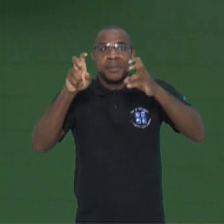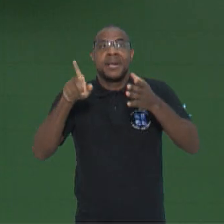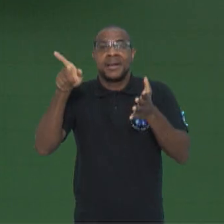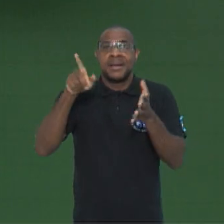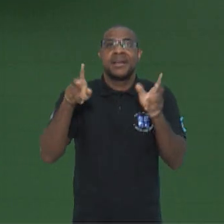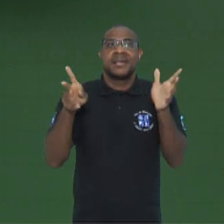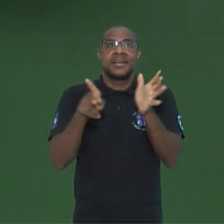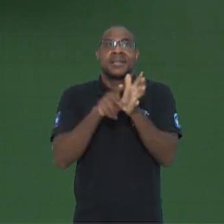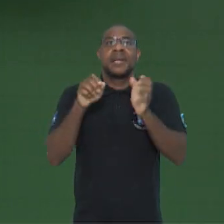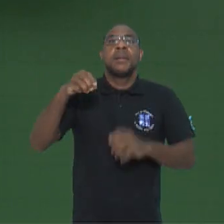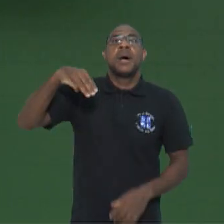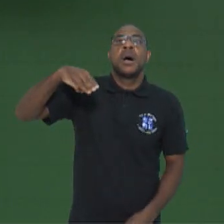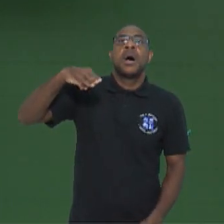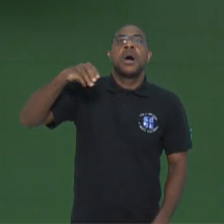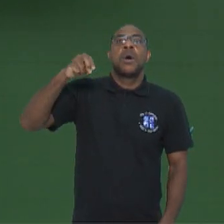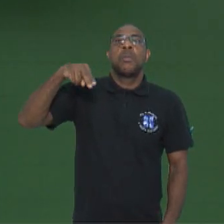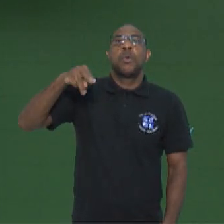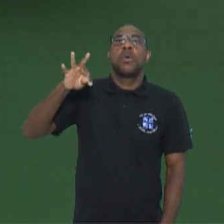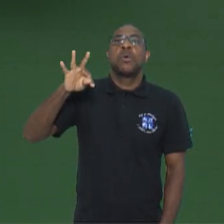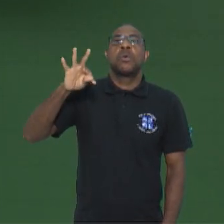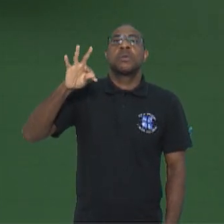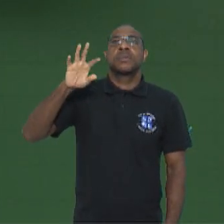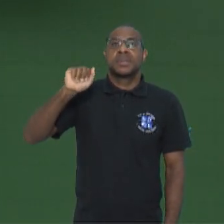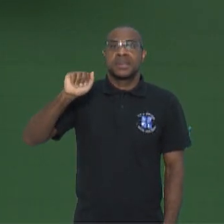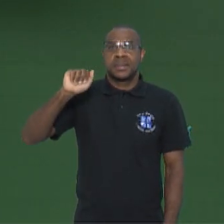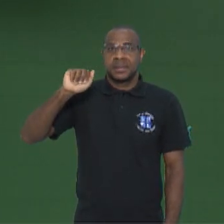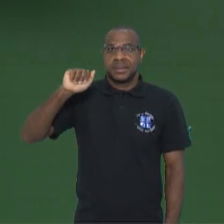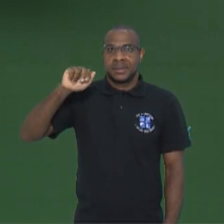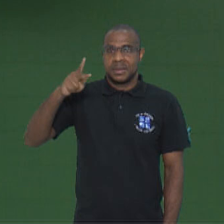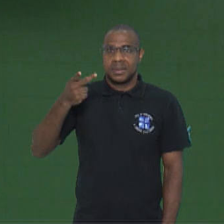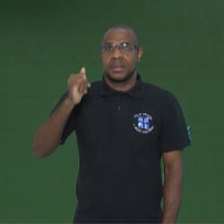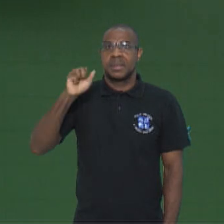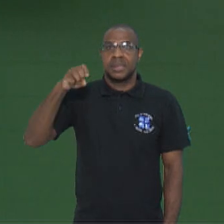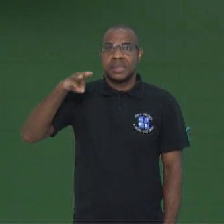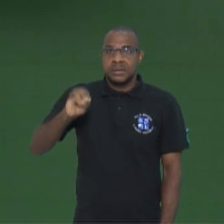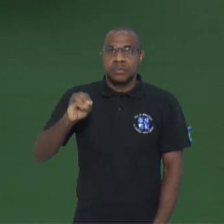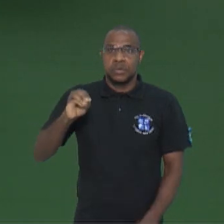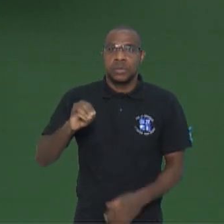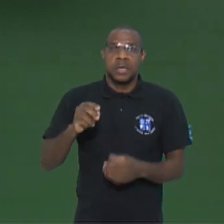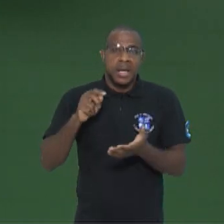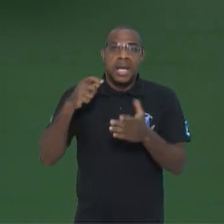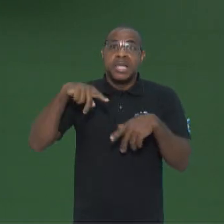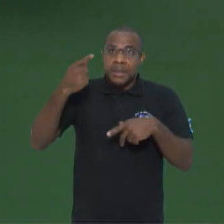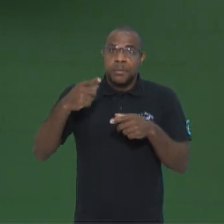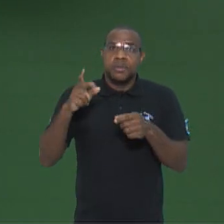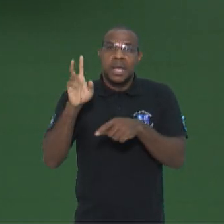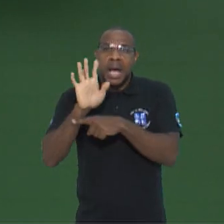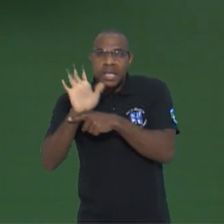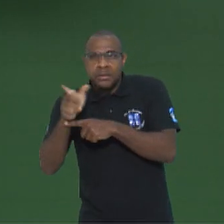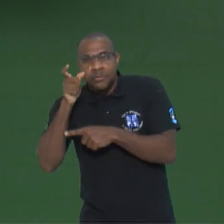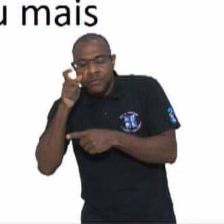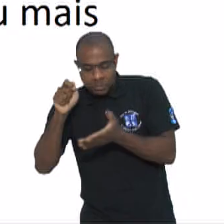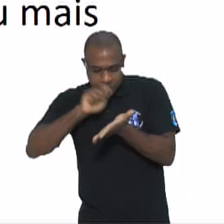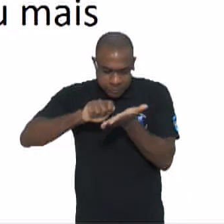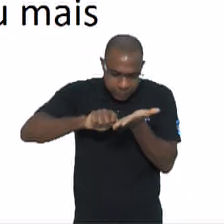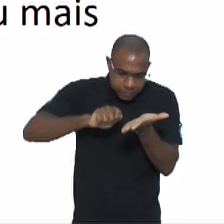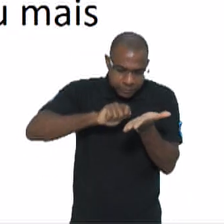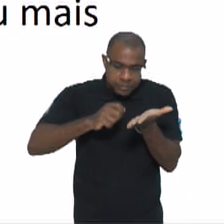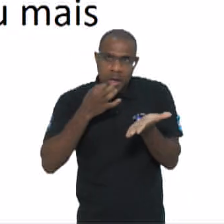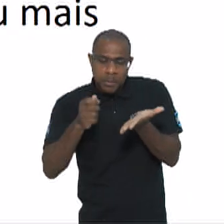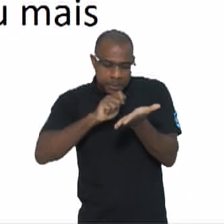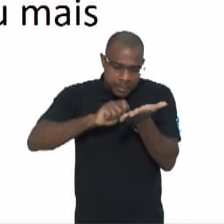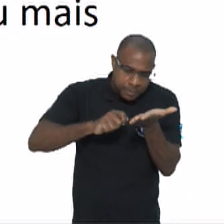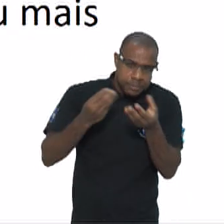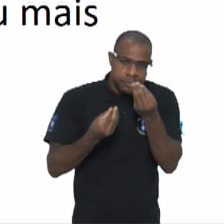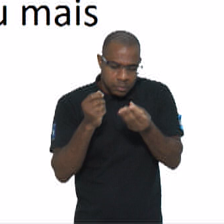mais interessante. Eu vou dar um tempinho para você copiar isso aqui, para você não esquecer. Daqui a pouquinho a gente volta com o final dessa aula.